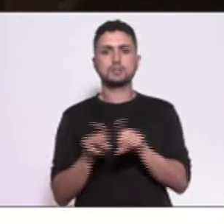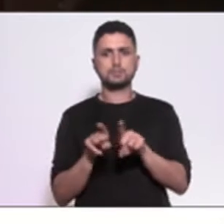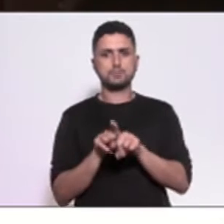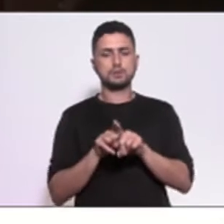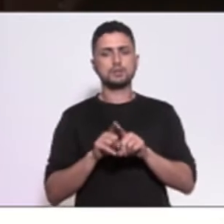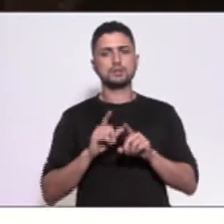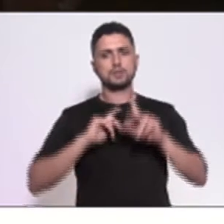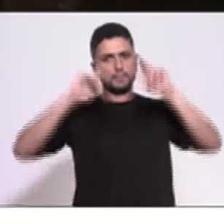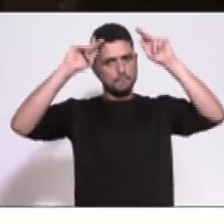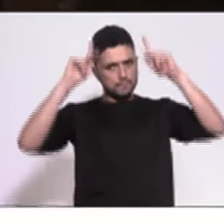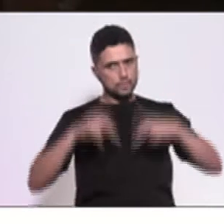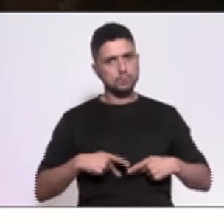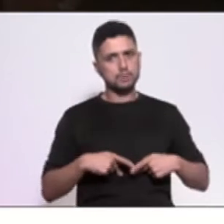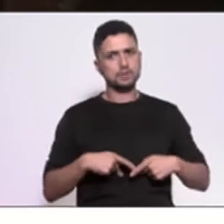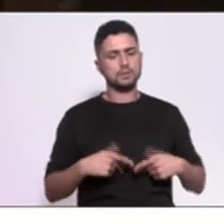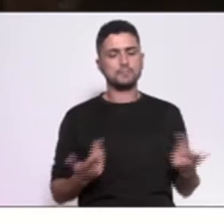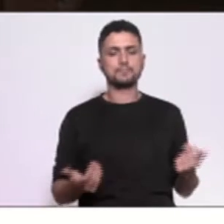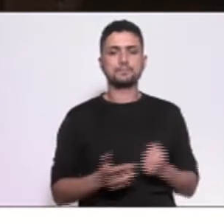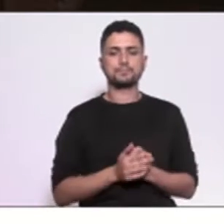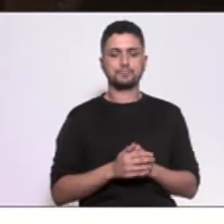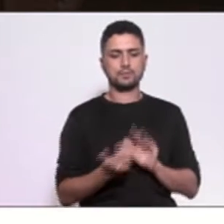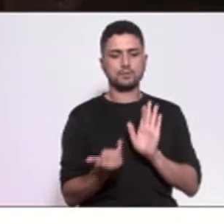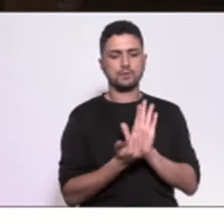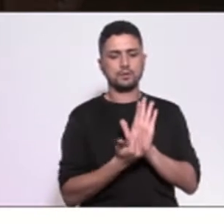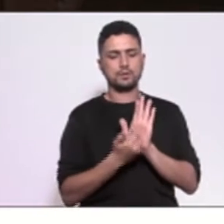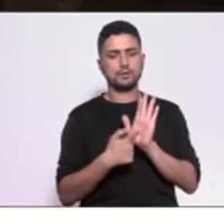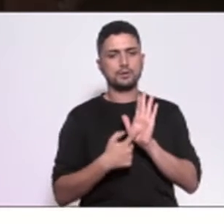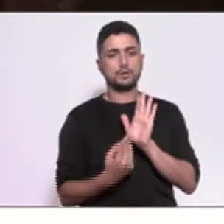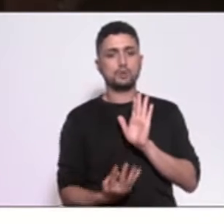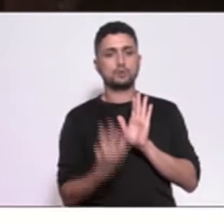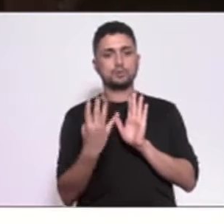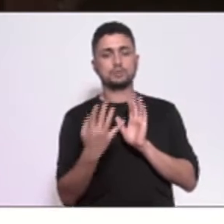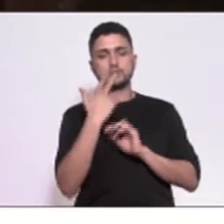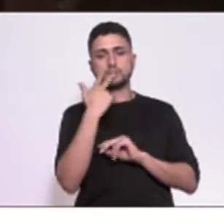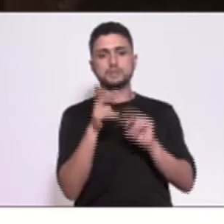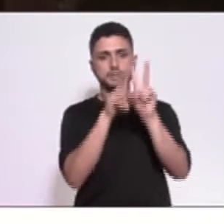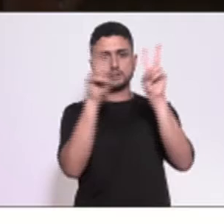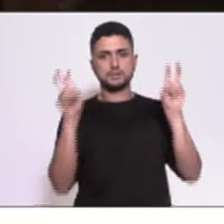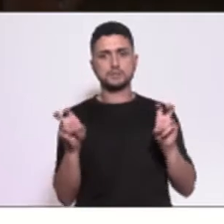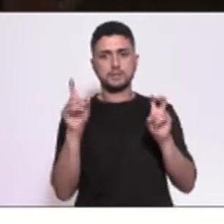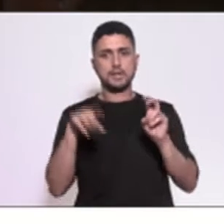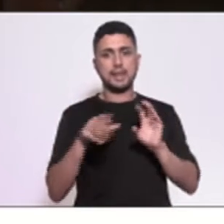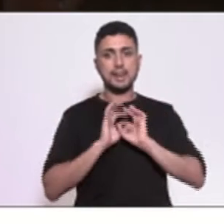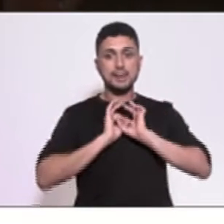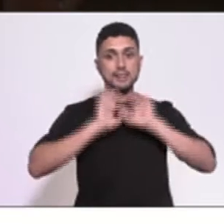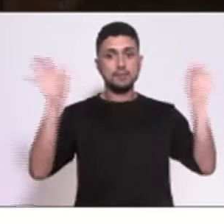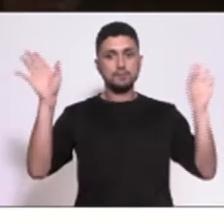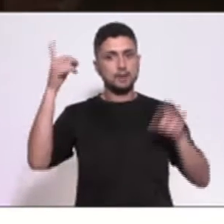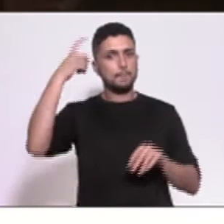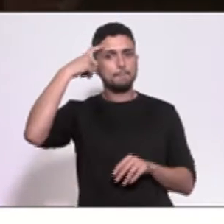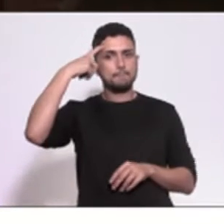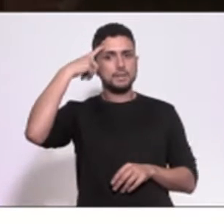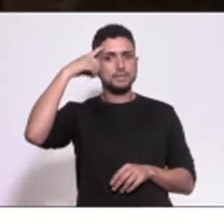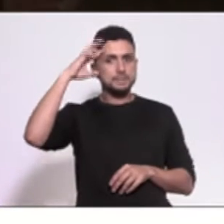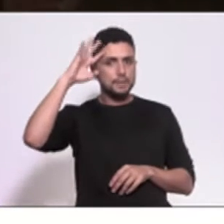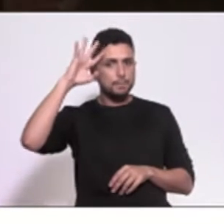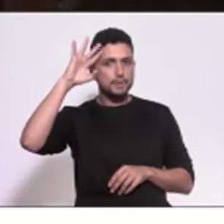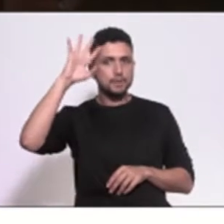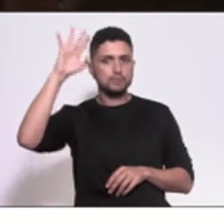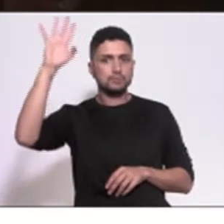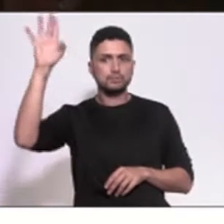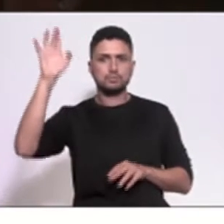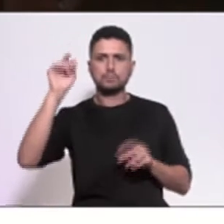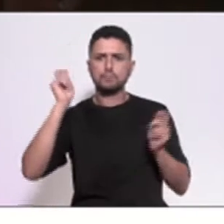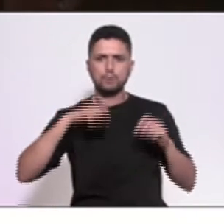propriedade. O inciso 4º diz que é livre a manifestação do pensamento. Senhoras e